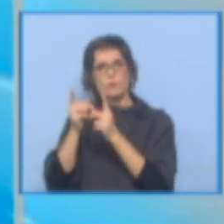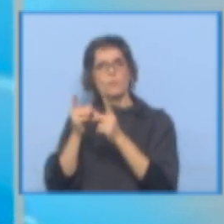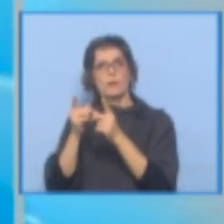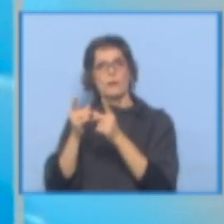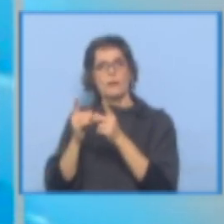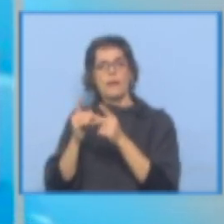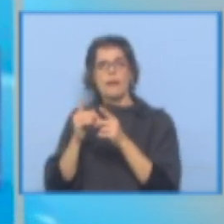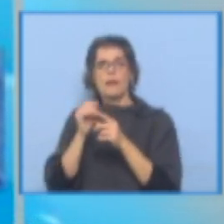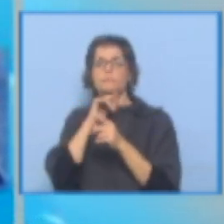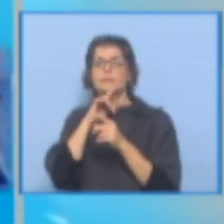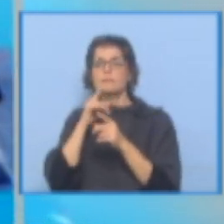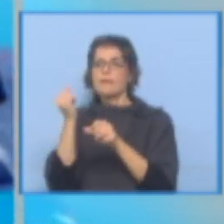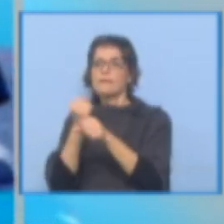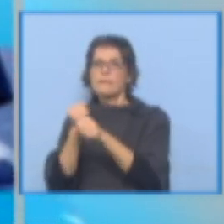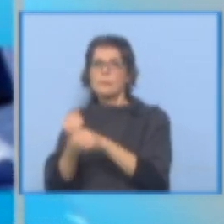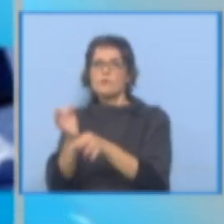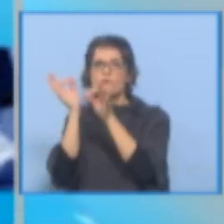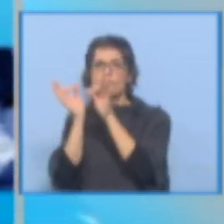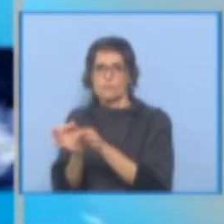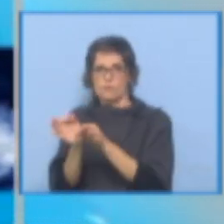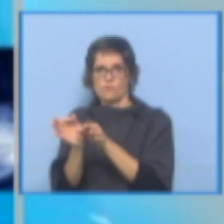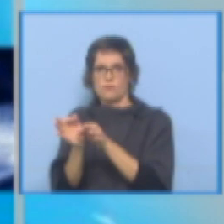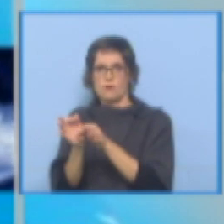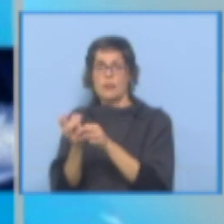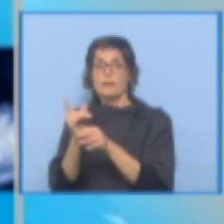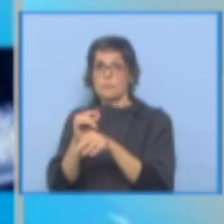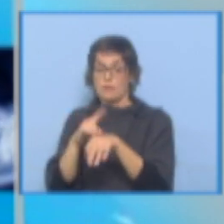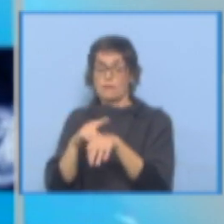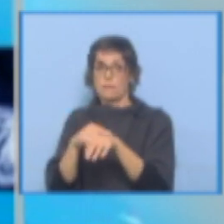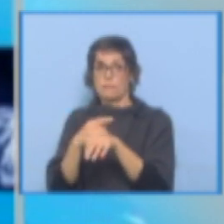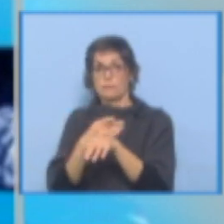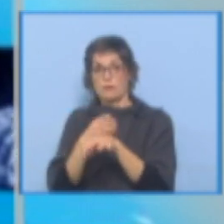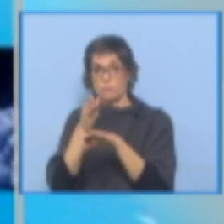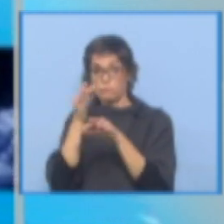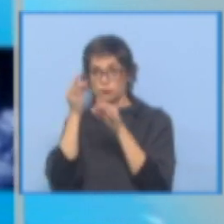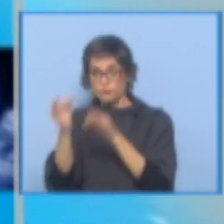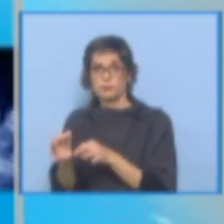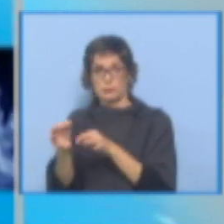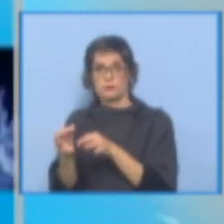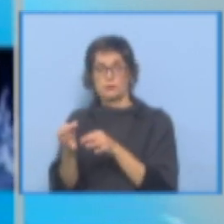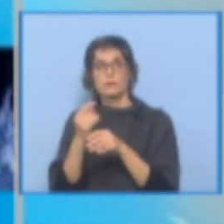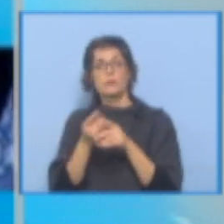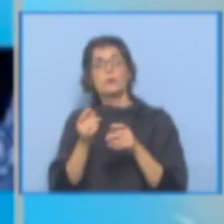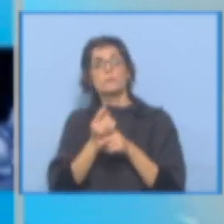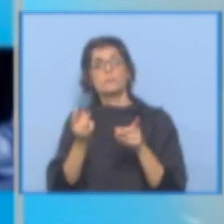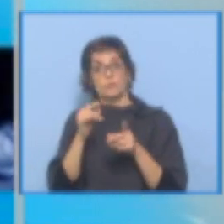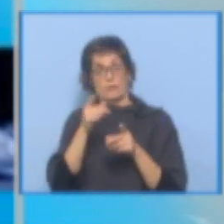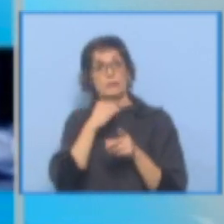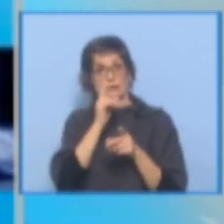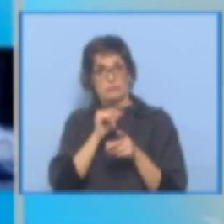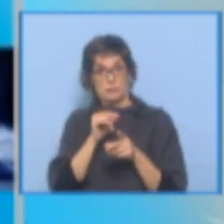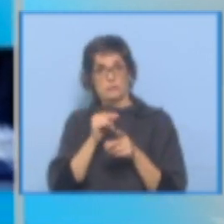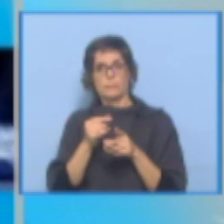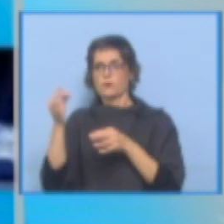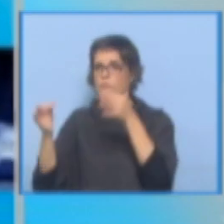para que ela possa ser feita em tempo útil, porque ele repetiu mais uma vez a ideia de que uma justiça que não é feita em tempo